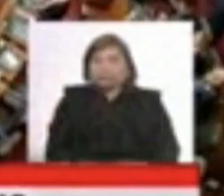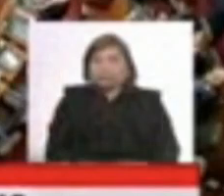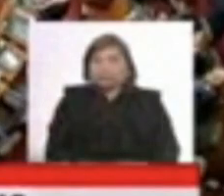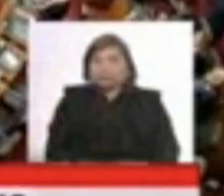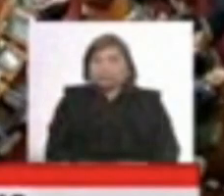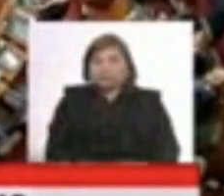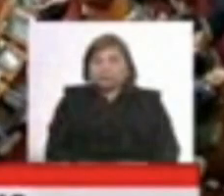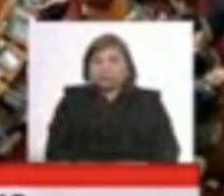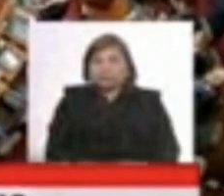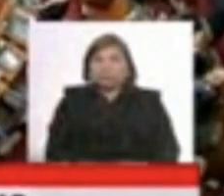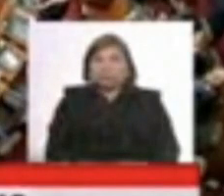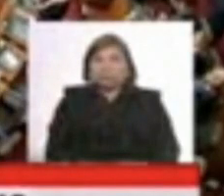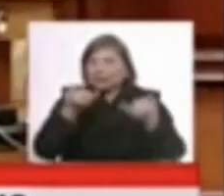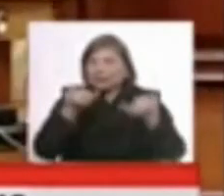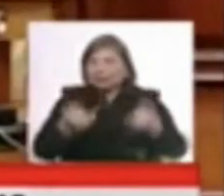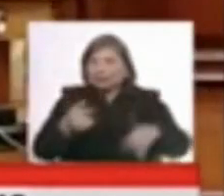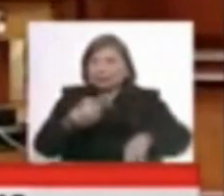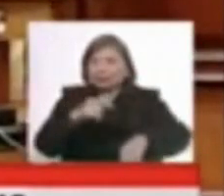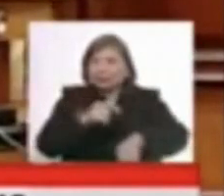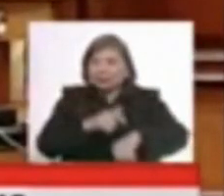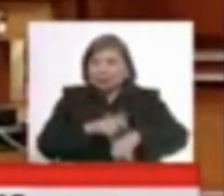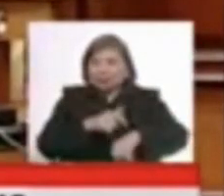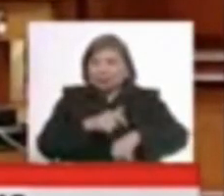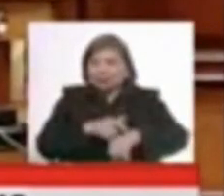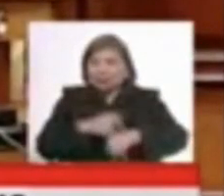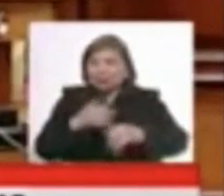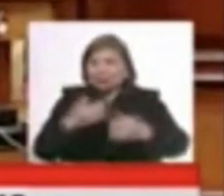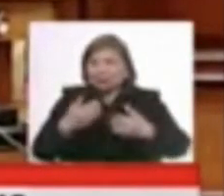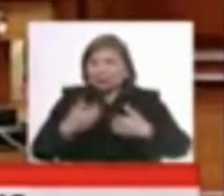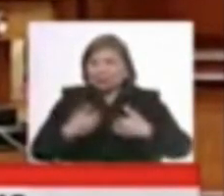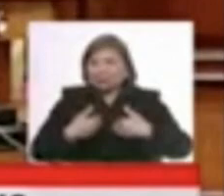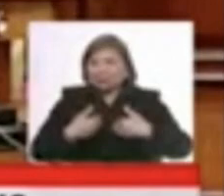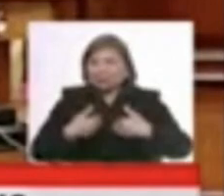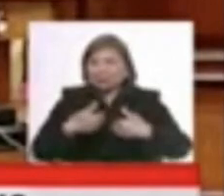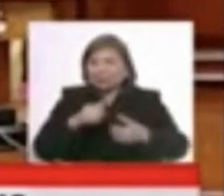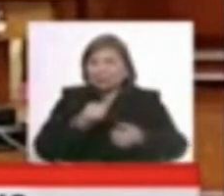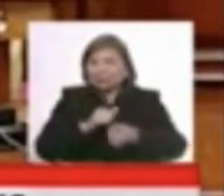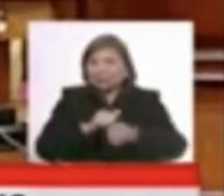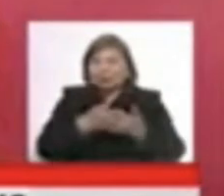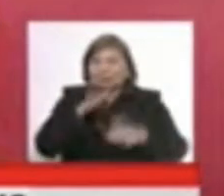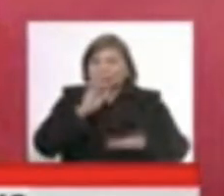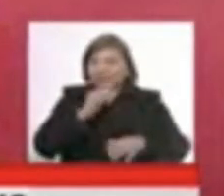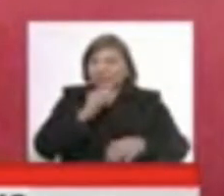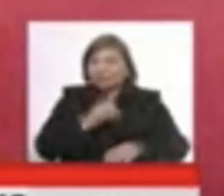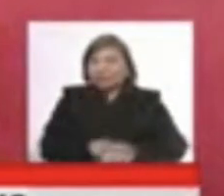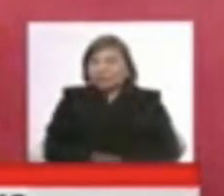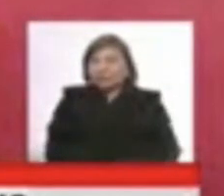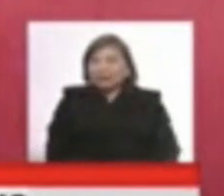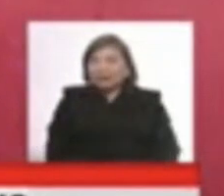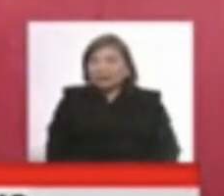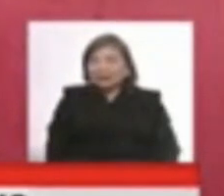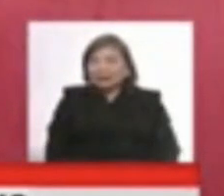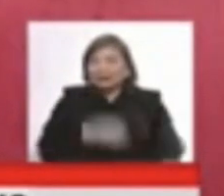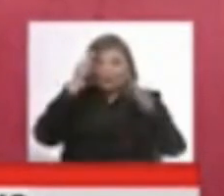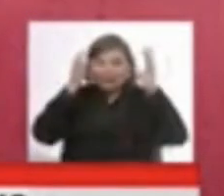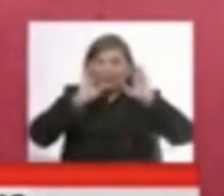a constituição e as leis de seu país antes de ser uma política sou uma cidadã peruana e mãe que está plenamente consciente da